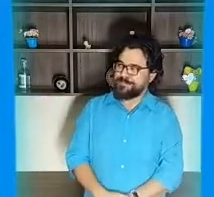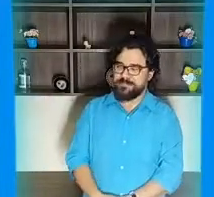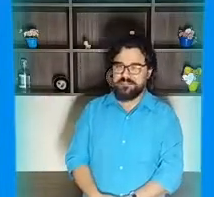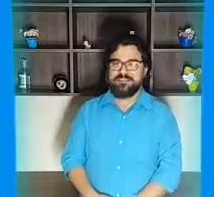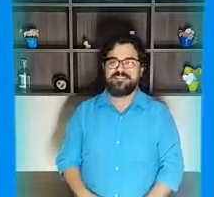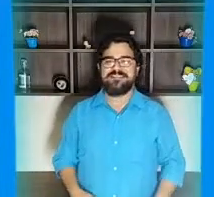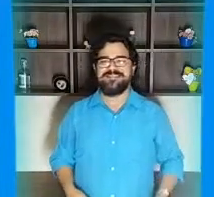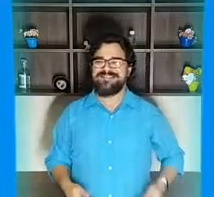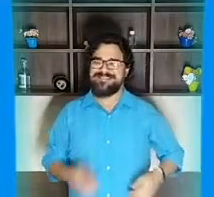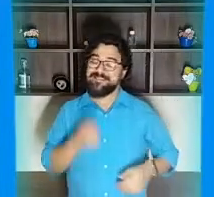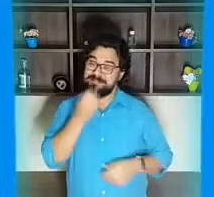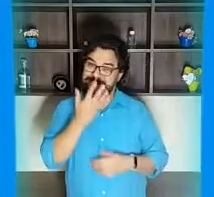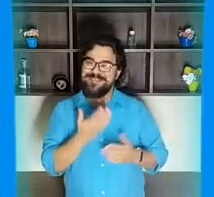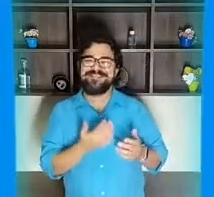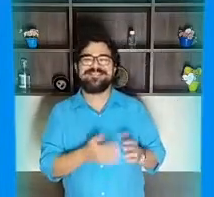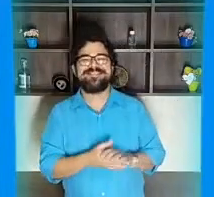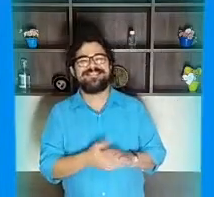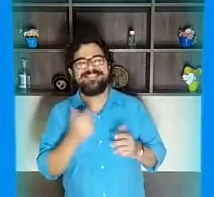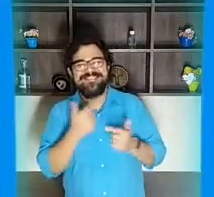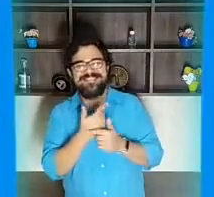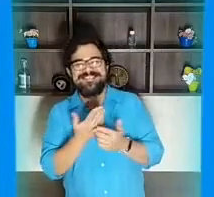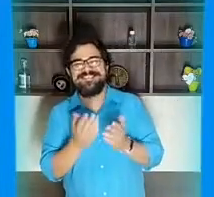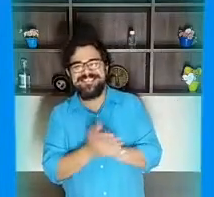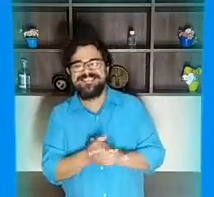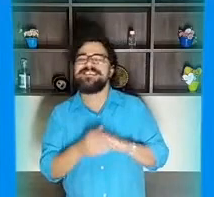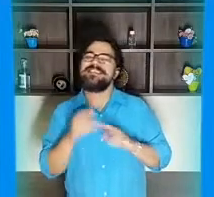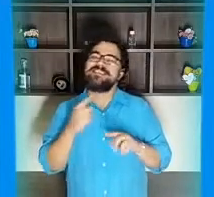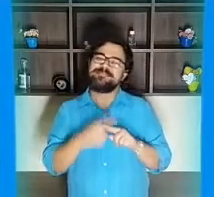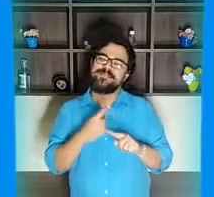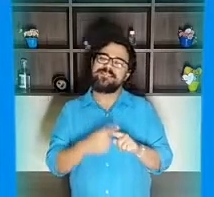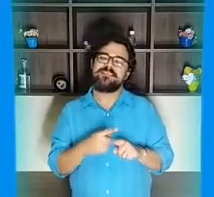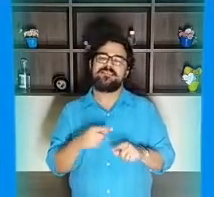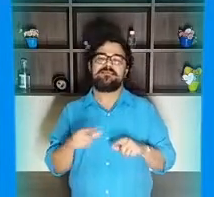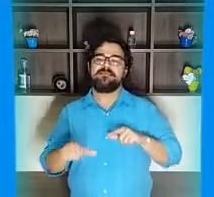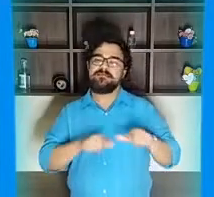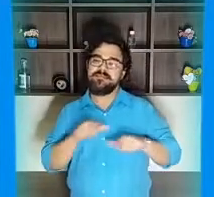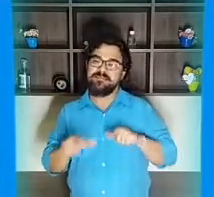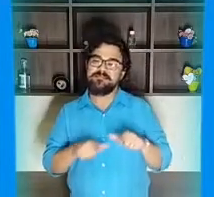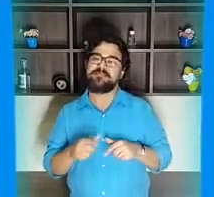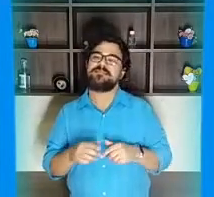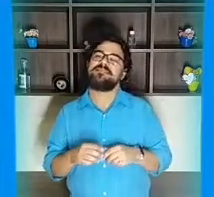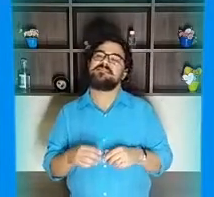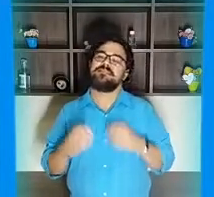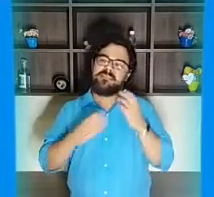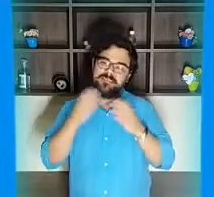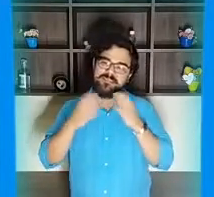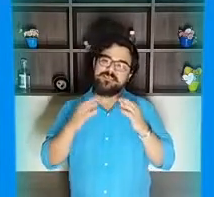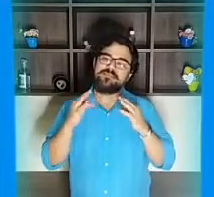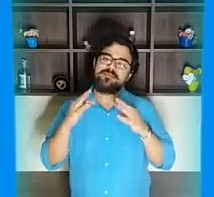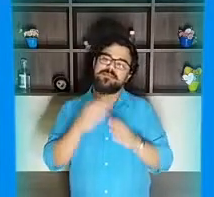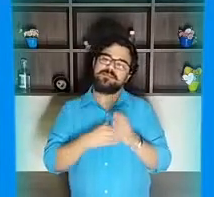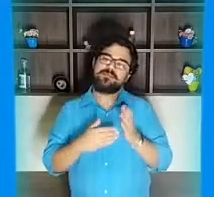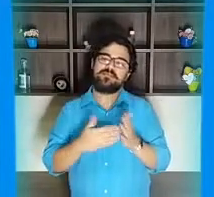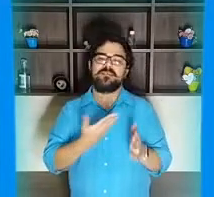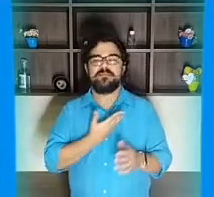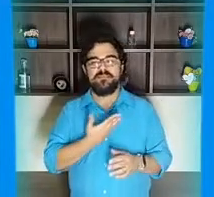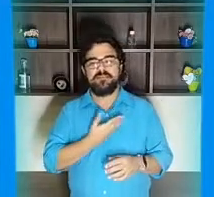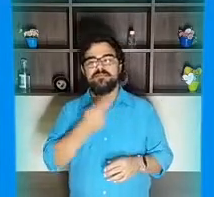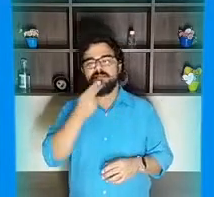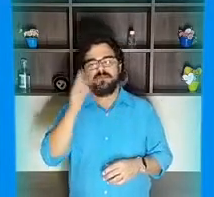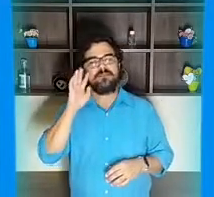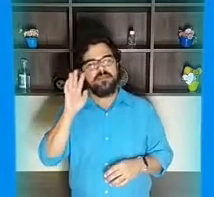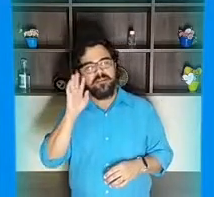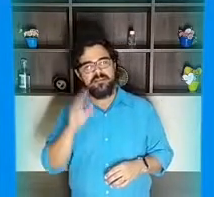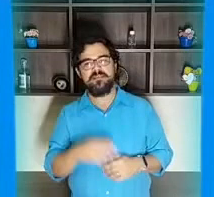Bom, é até engraçado, né? Nem penso com uma carreira, mas vocês já cantaram a pedra toda. E todos os amigos falaram coisas tão legais que